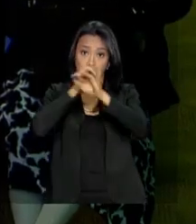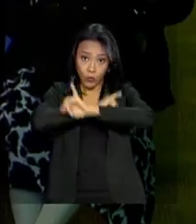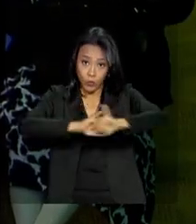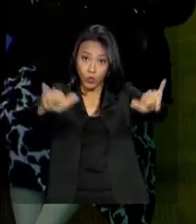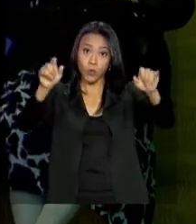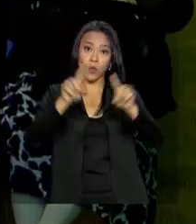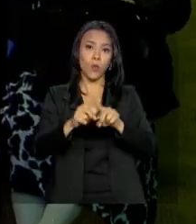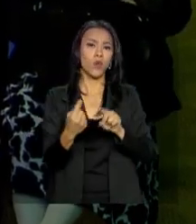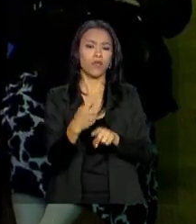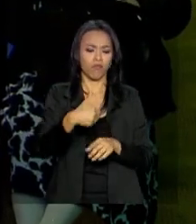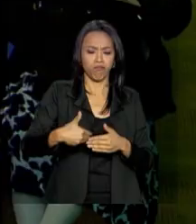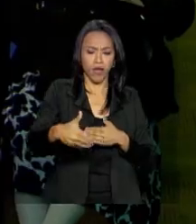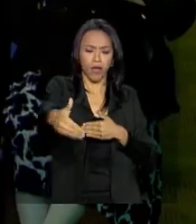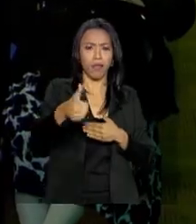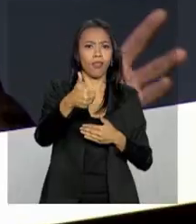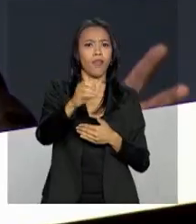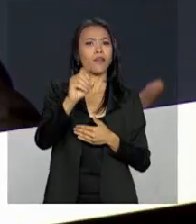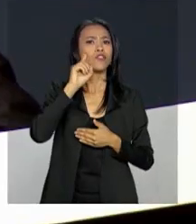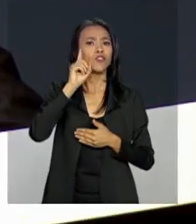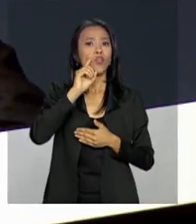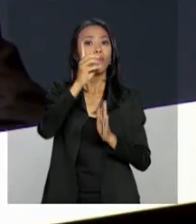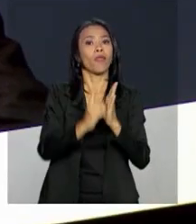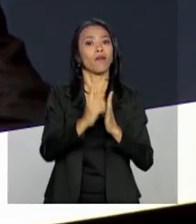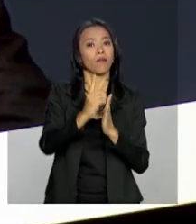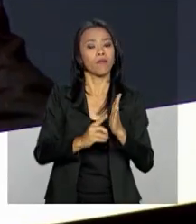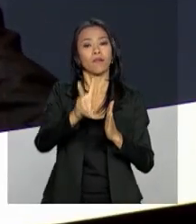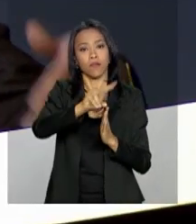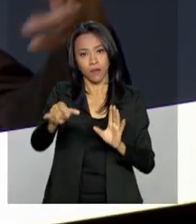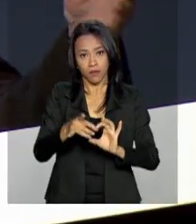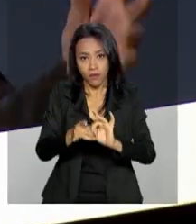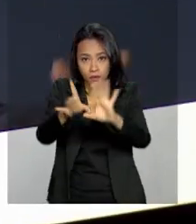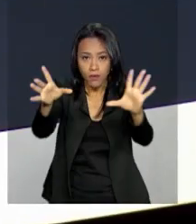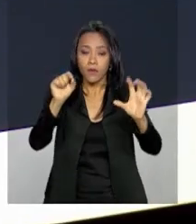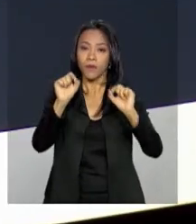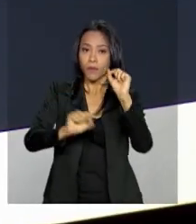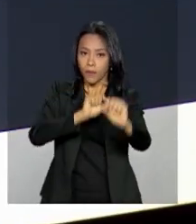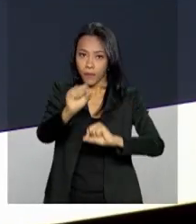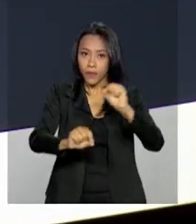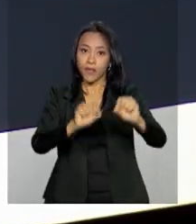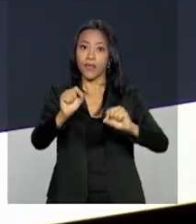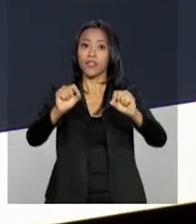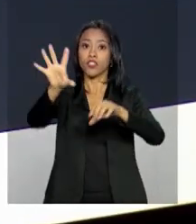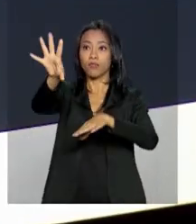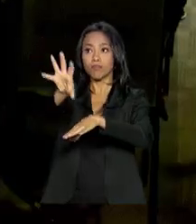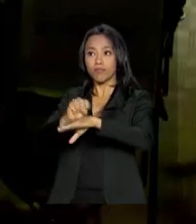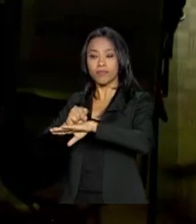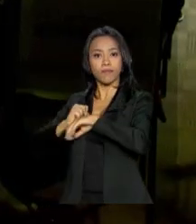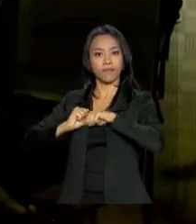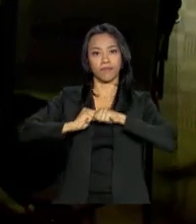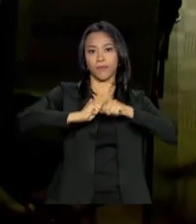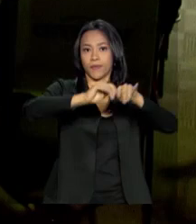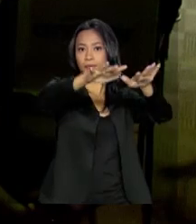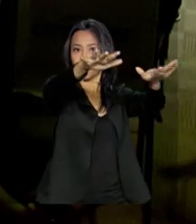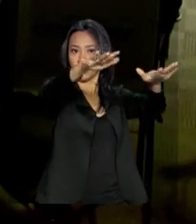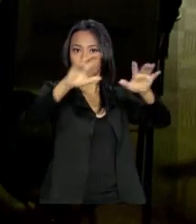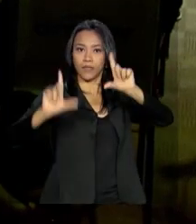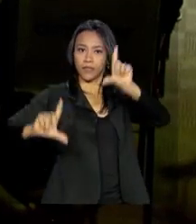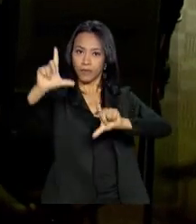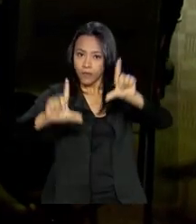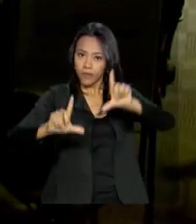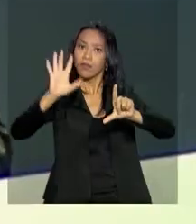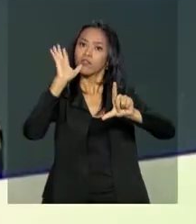de um decreto que vai facilitar a autorização do serviço de retransmissão de televisão a medida foi confirmada